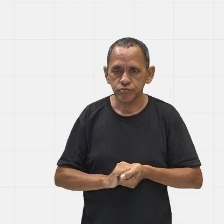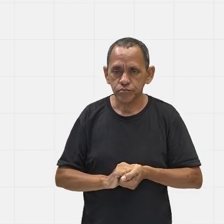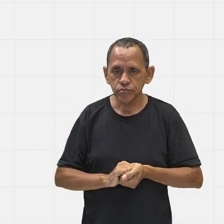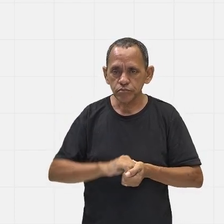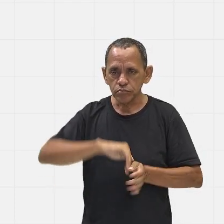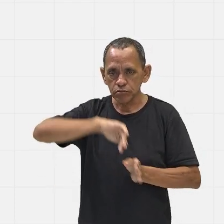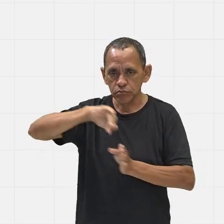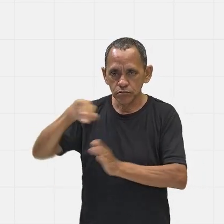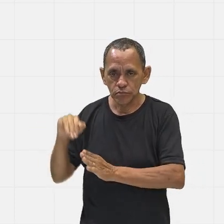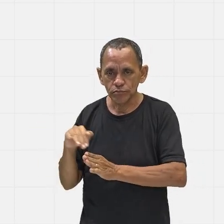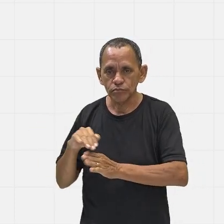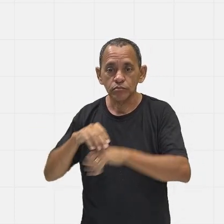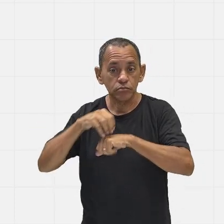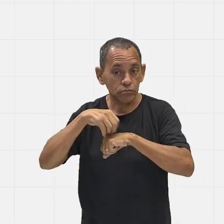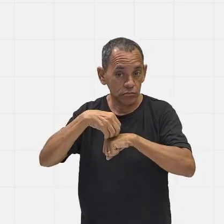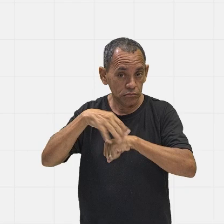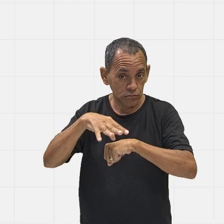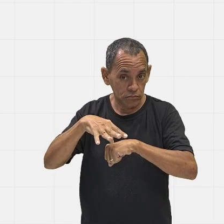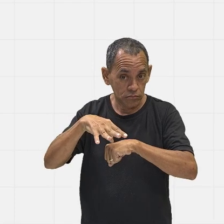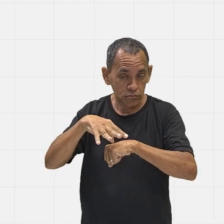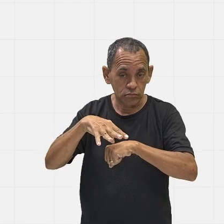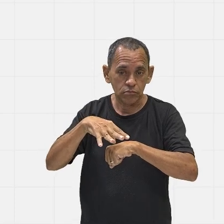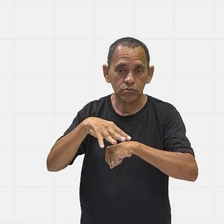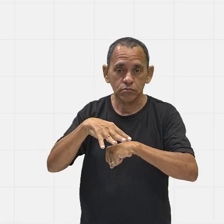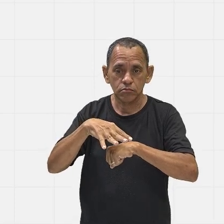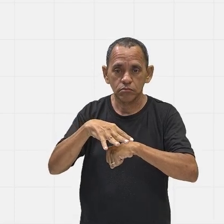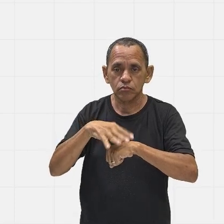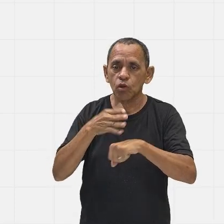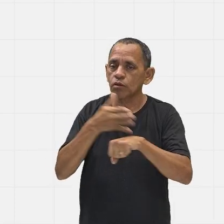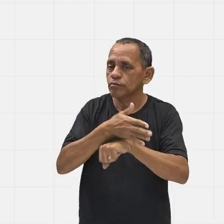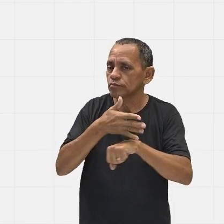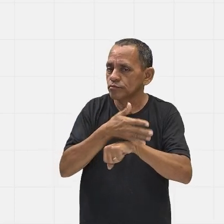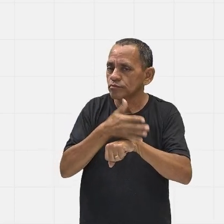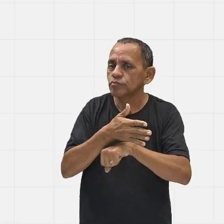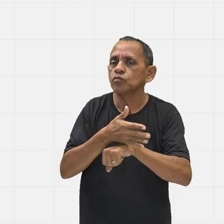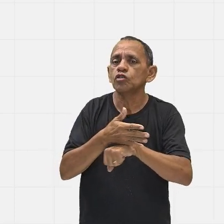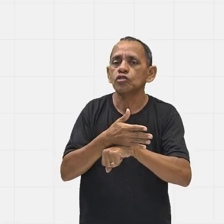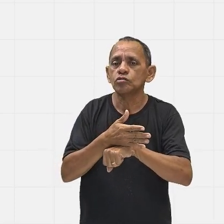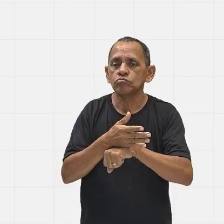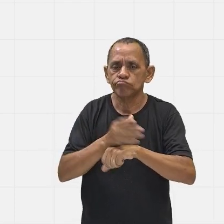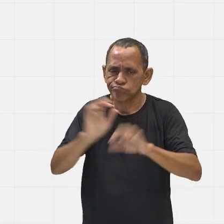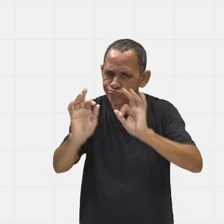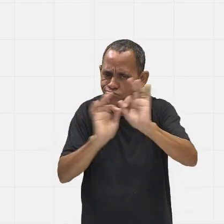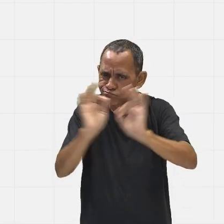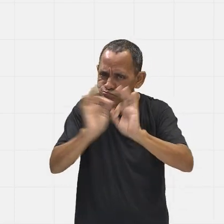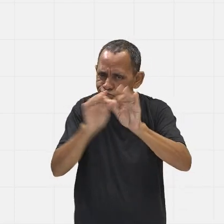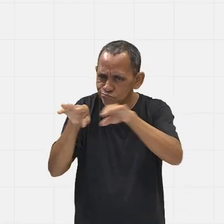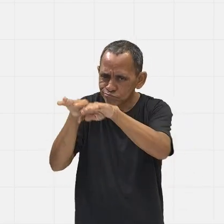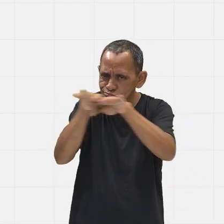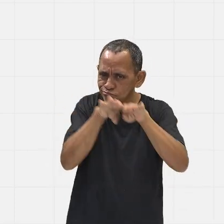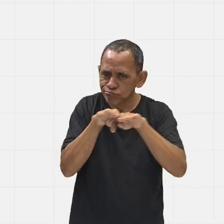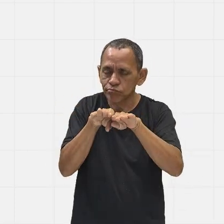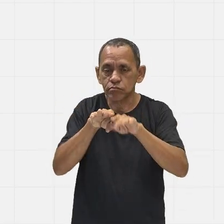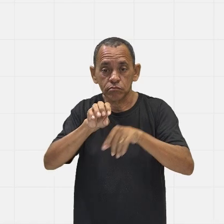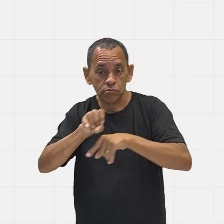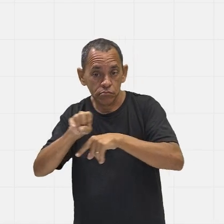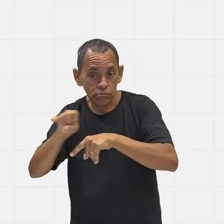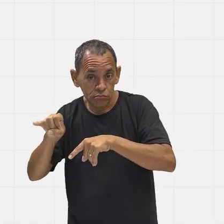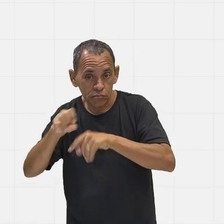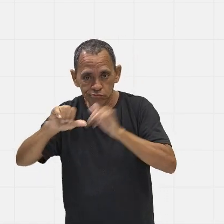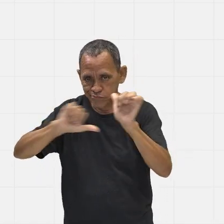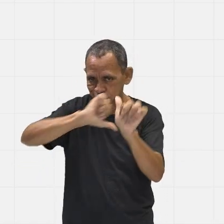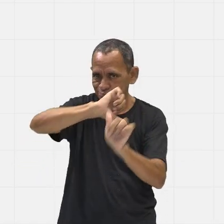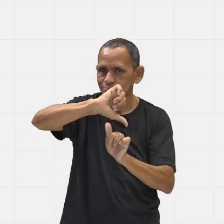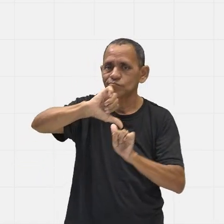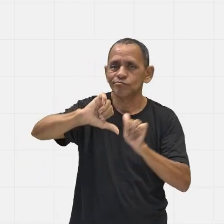E a observação é: acesso somente com as configurações padrões. Se, por um acaso, você colocou